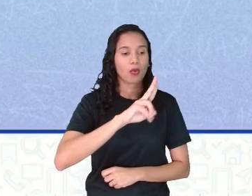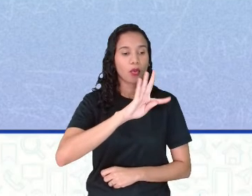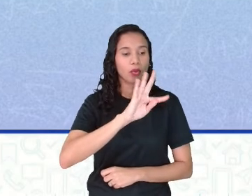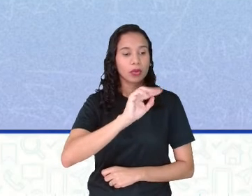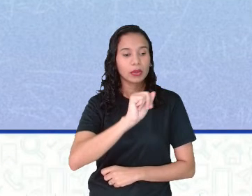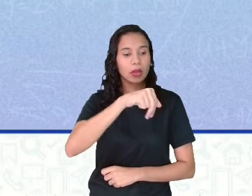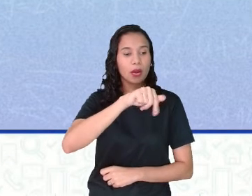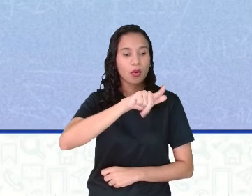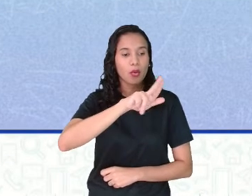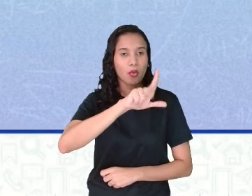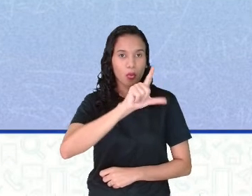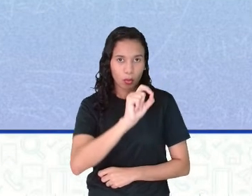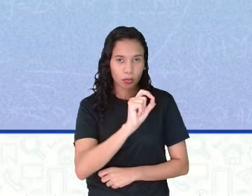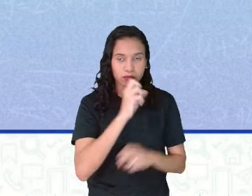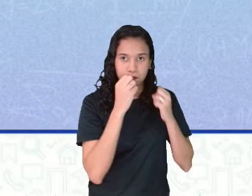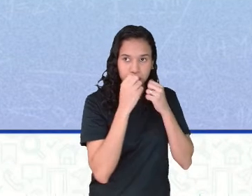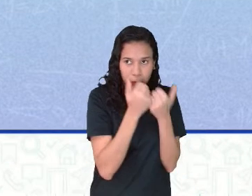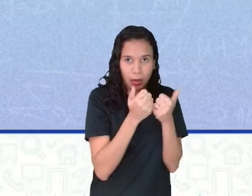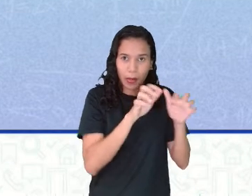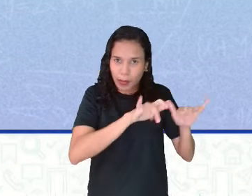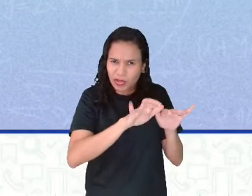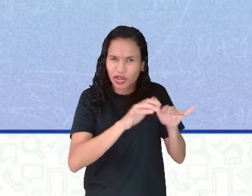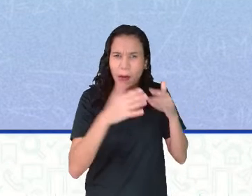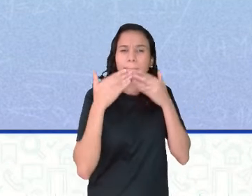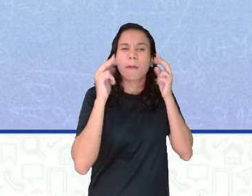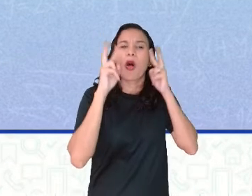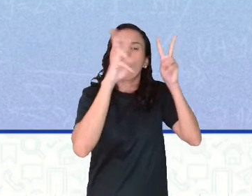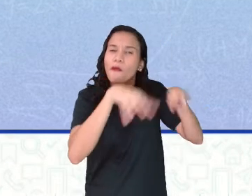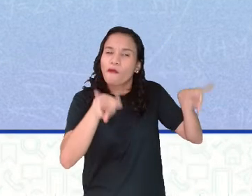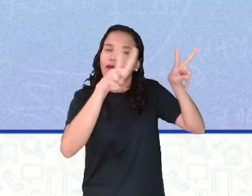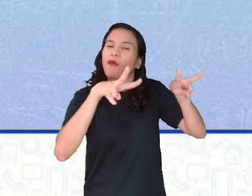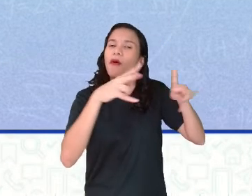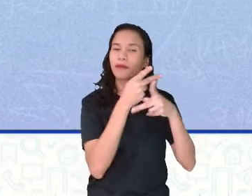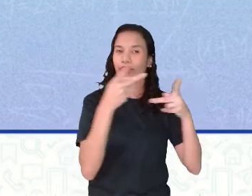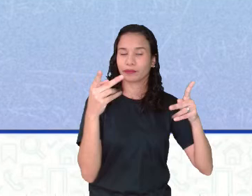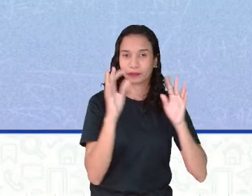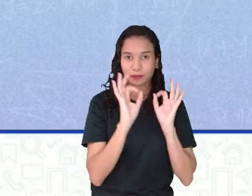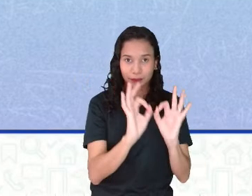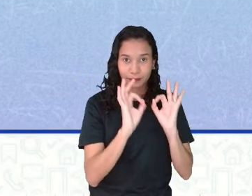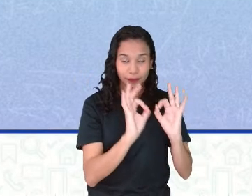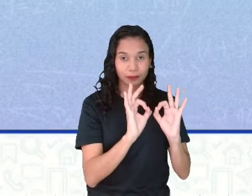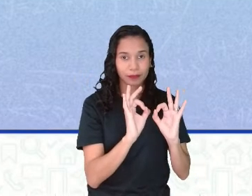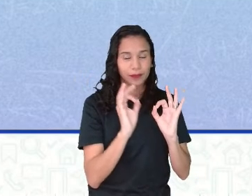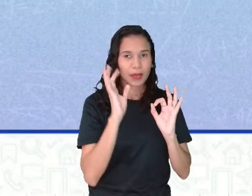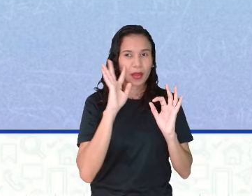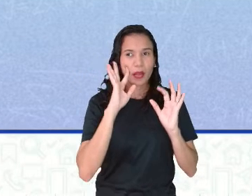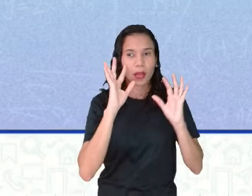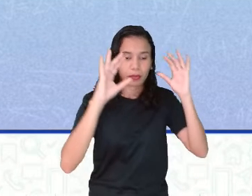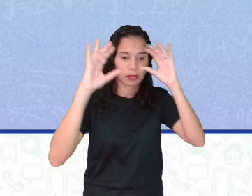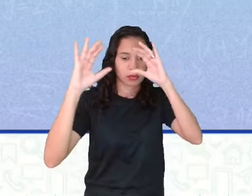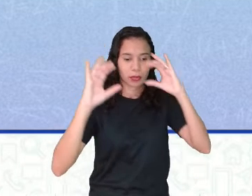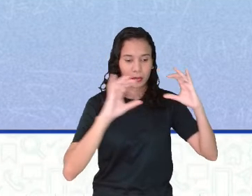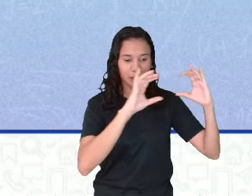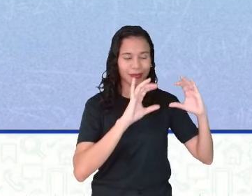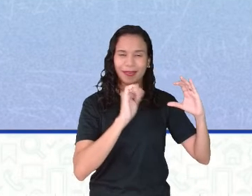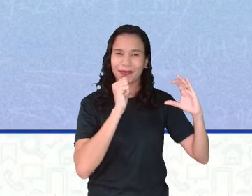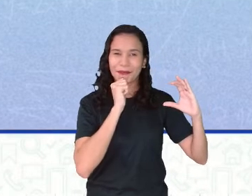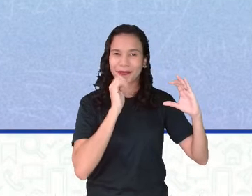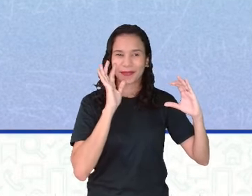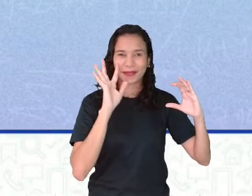acutângulo. Beleza? Estou digitando aqui para ficar bem bonitinho aí para você, beleza? Será que ficou em cima de mim? Acho que